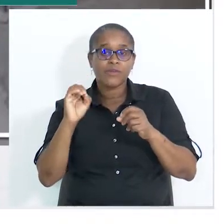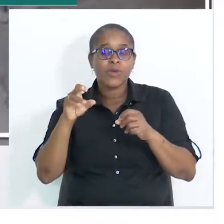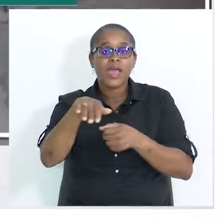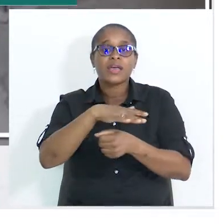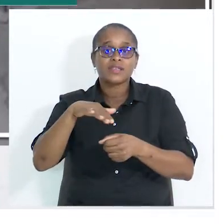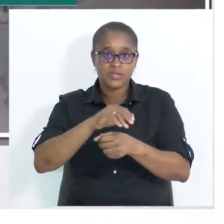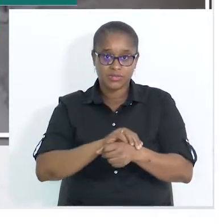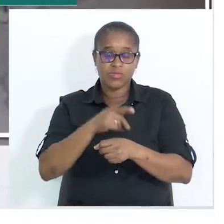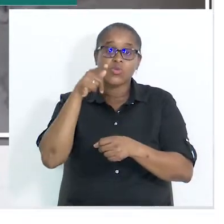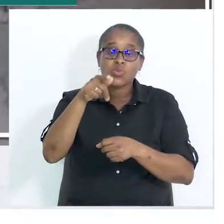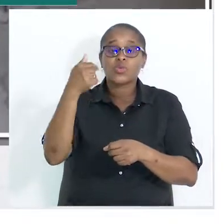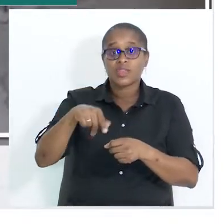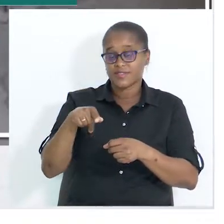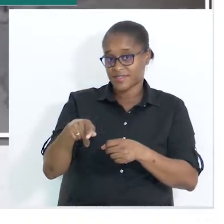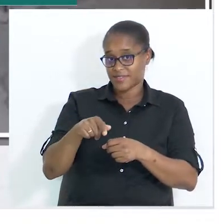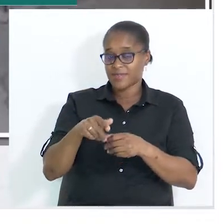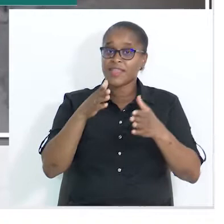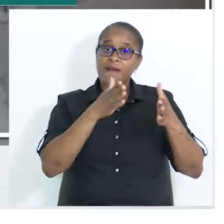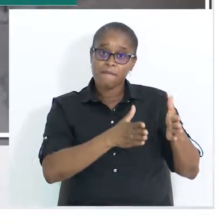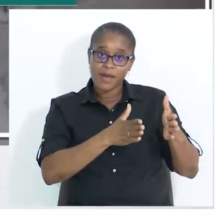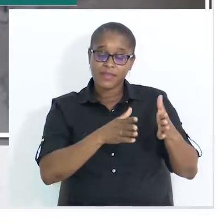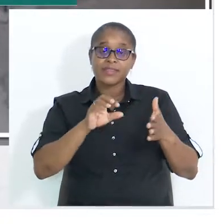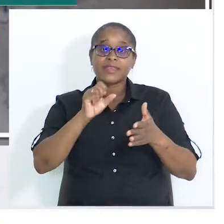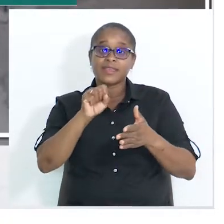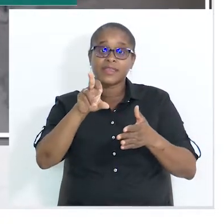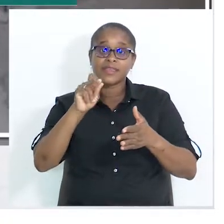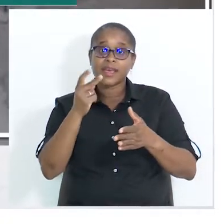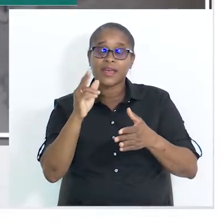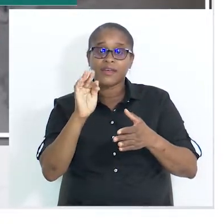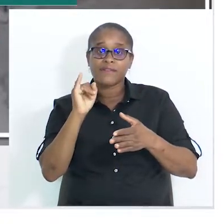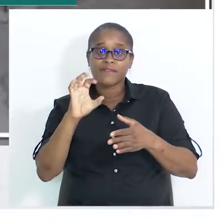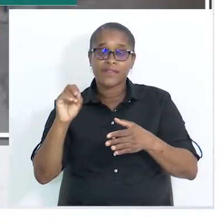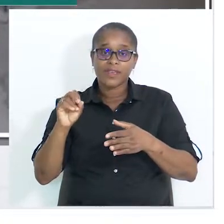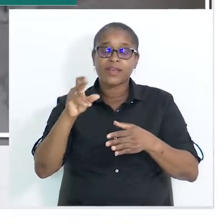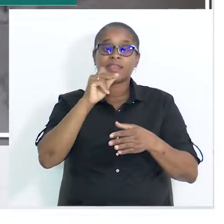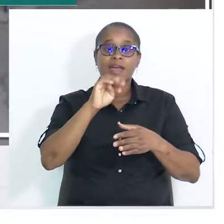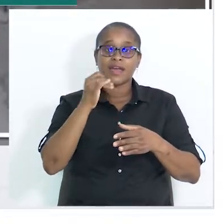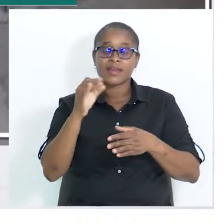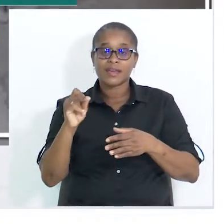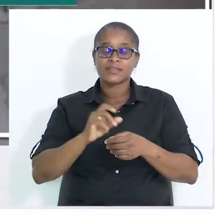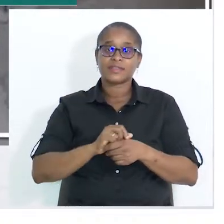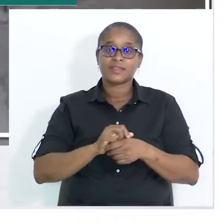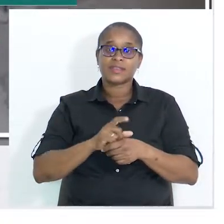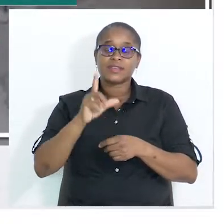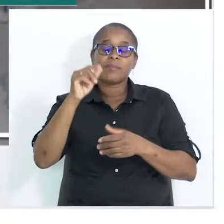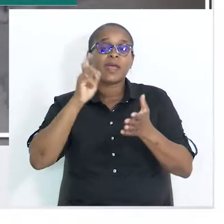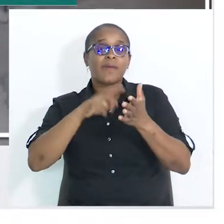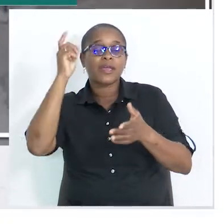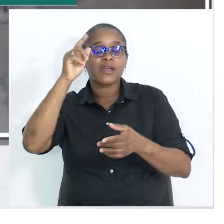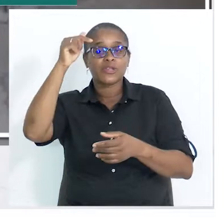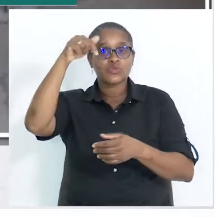Por isso, tu tens aqui na parte da África, na Ásia e América do